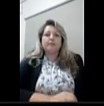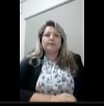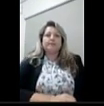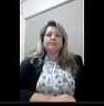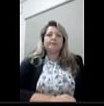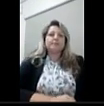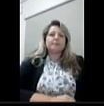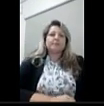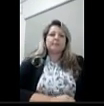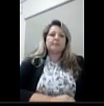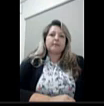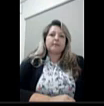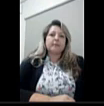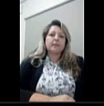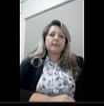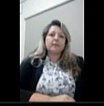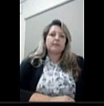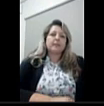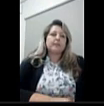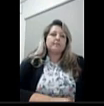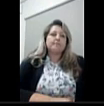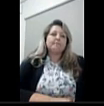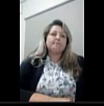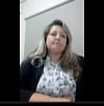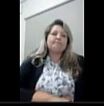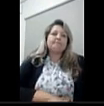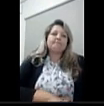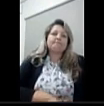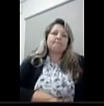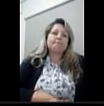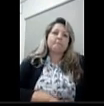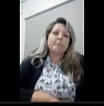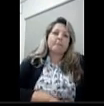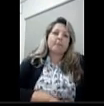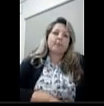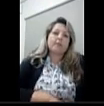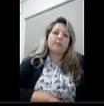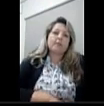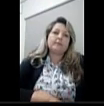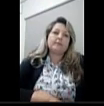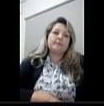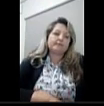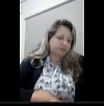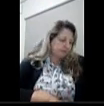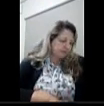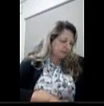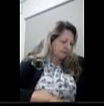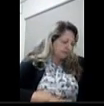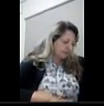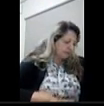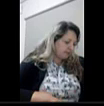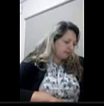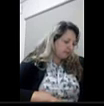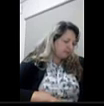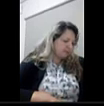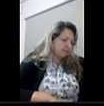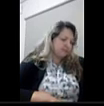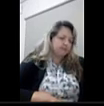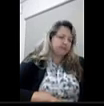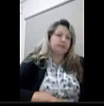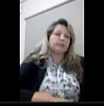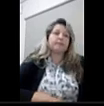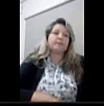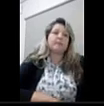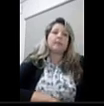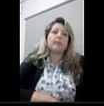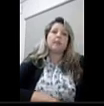labirinto ajuda a criança em relação ao desenvolvimento de habilidade visoespacial de planejamento de organização